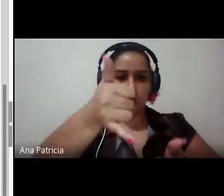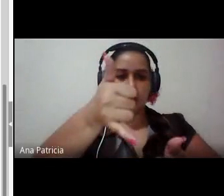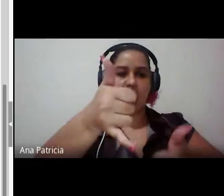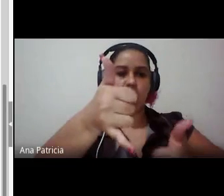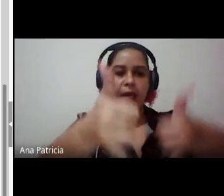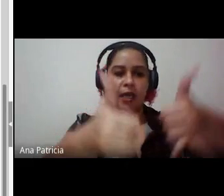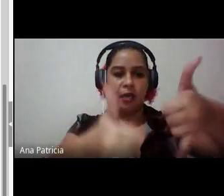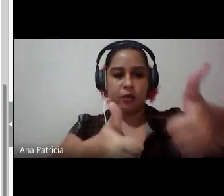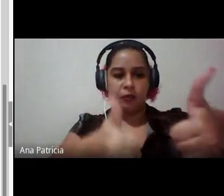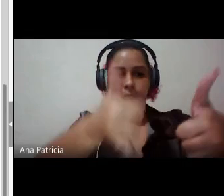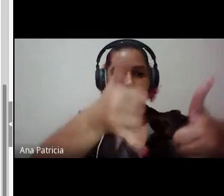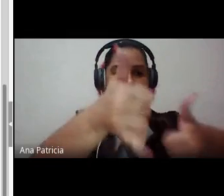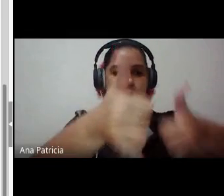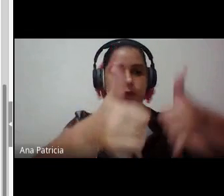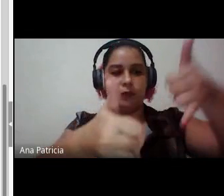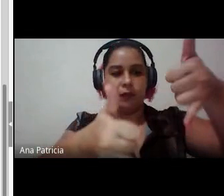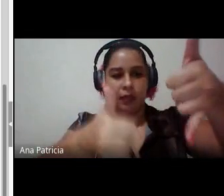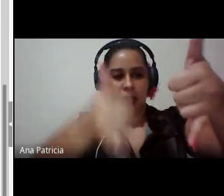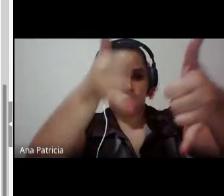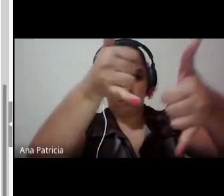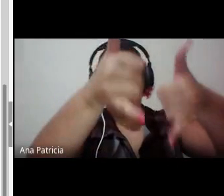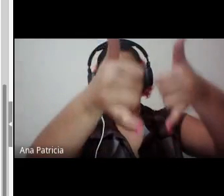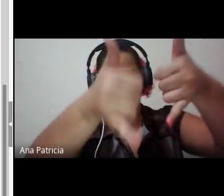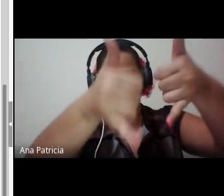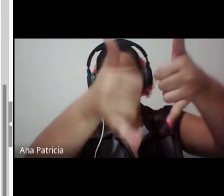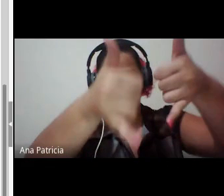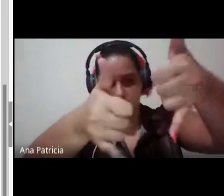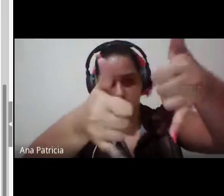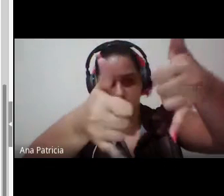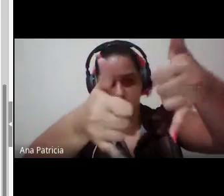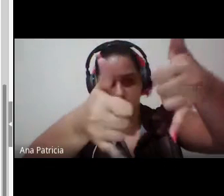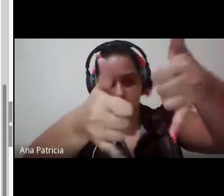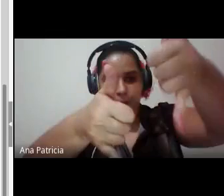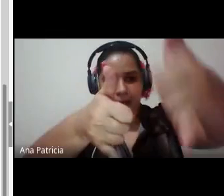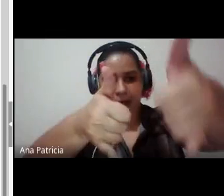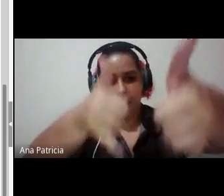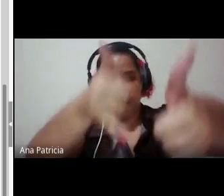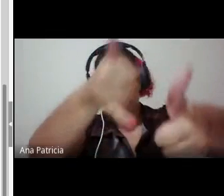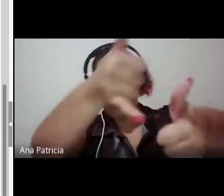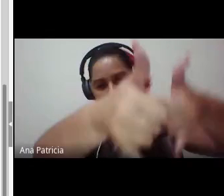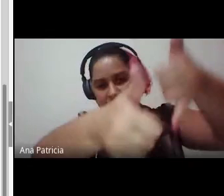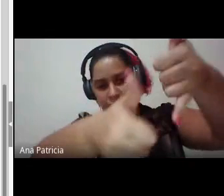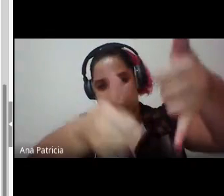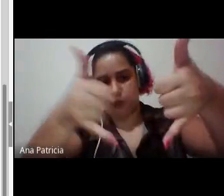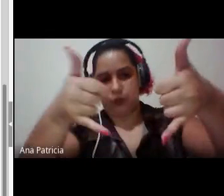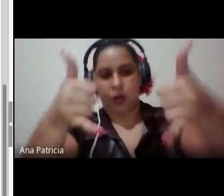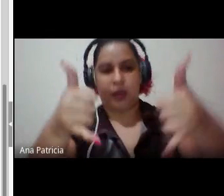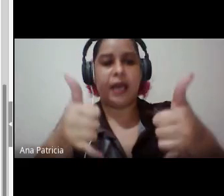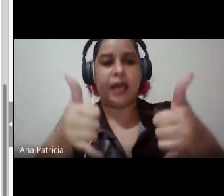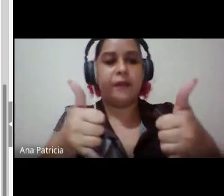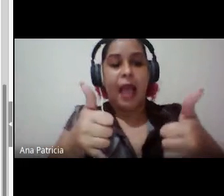O salto é isso. Certo? As mãos assim, ó. Como fosse um pé, outro pé na frente do